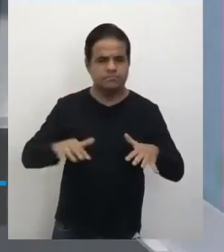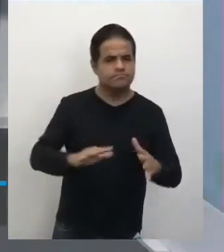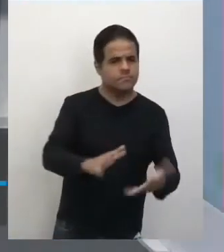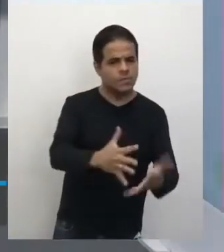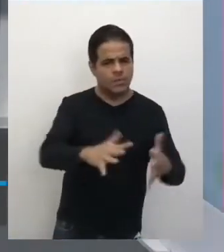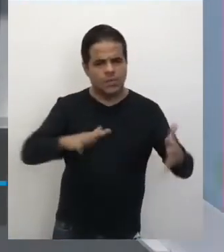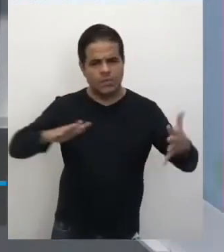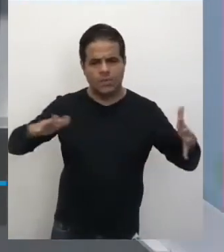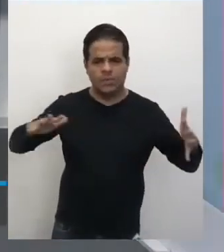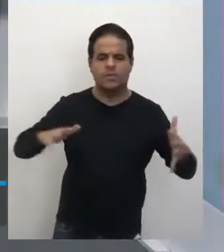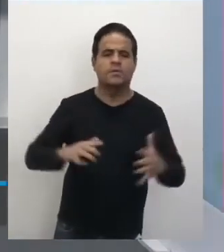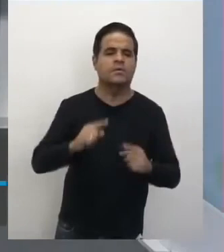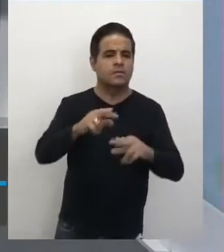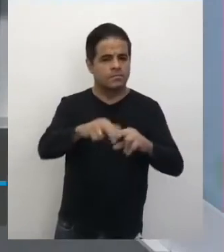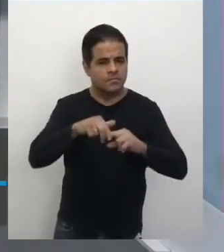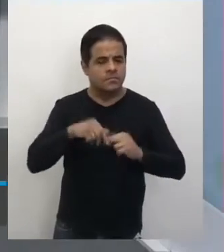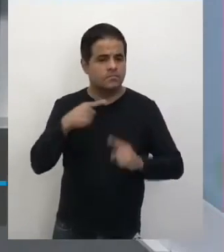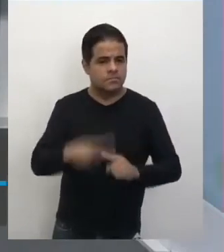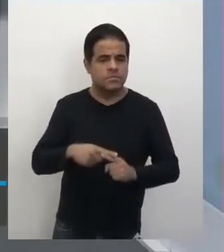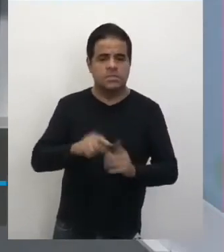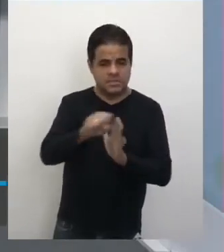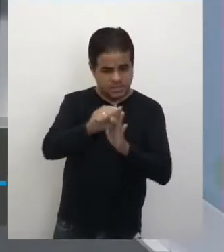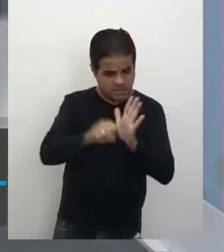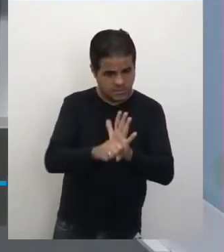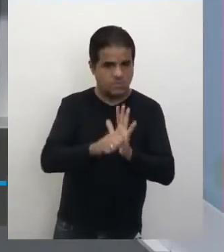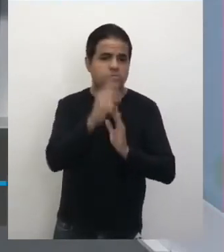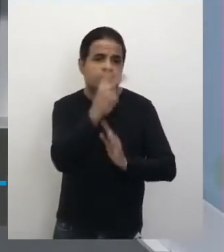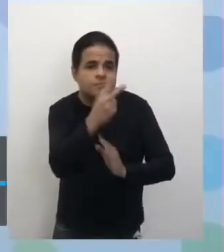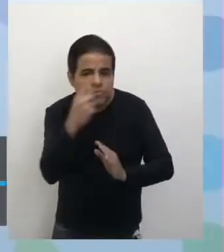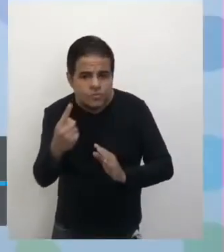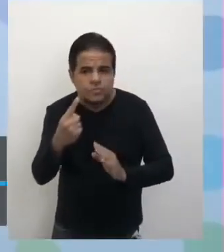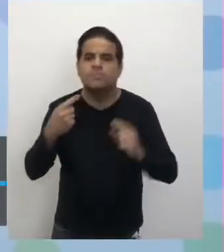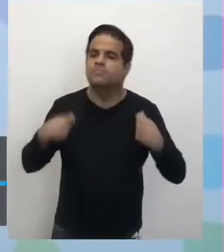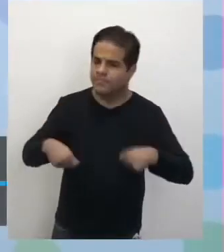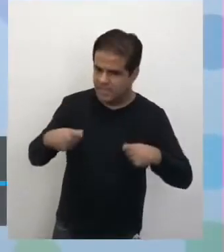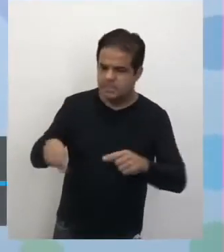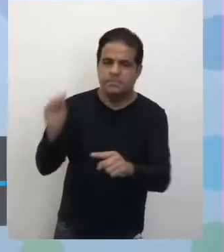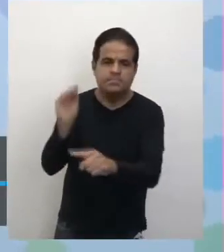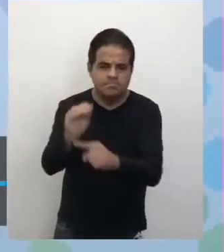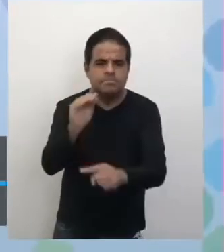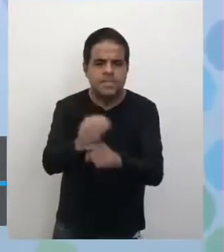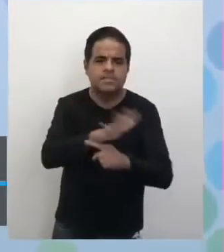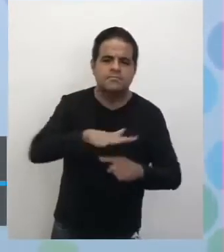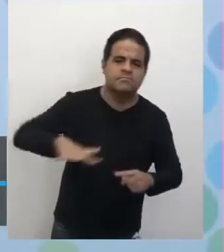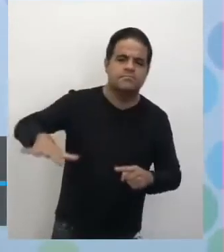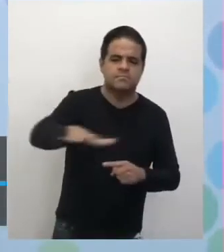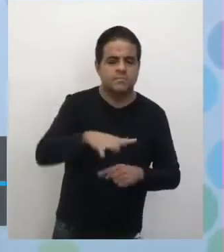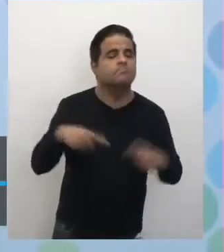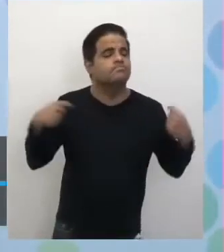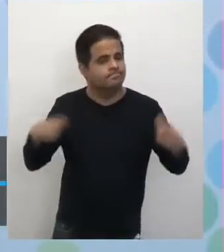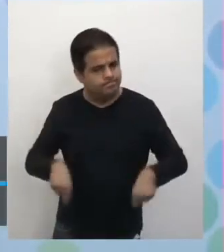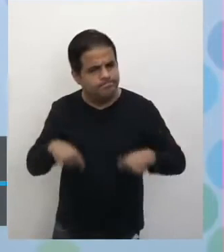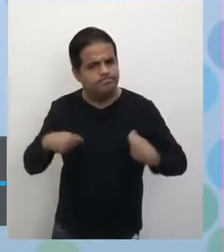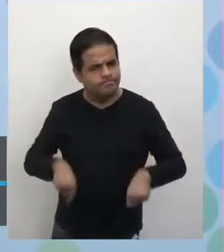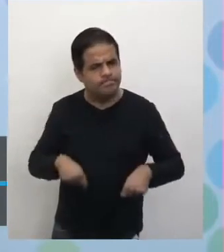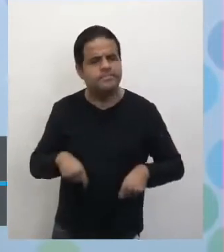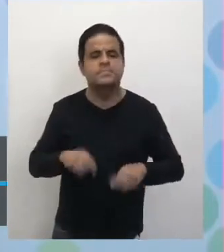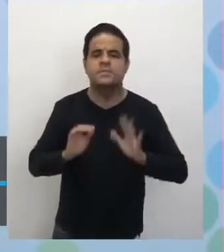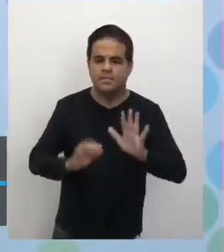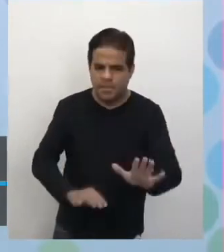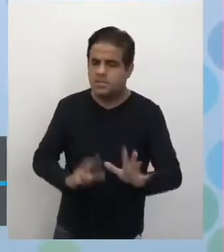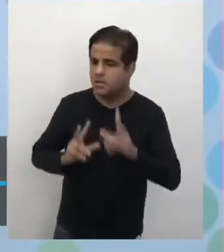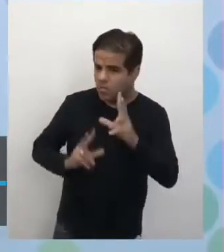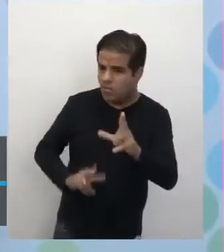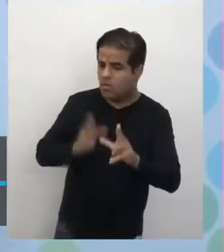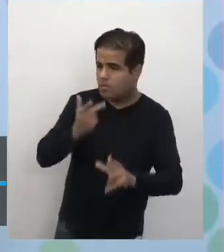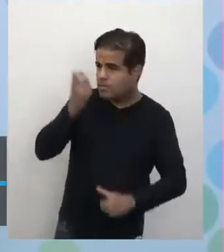alagamento seja menor. Até porque, né, século XXI, a gente tem que preservar o meio ambiente, né? Então, é necessário? É, mas, como foi